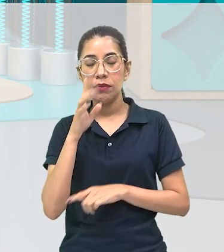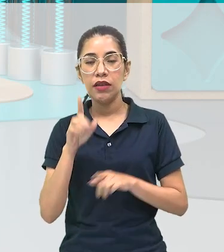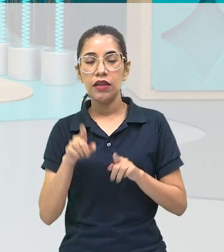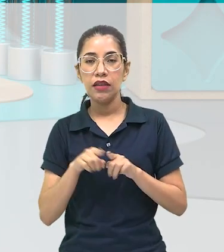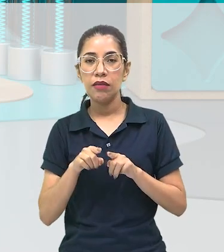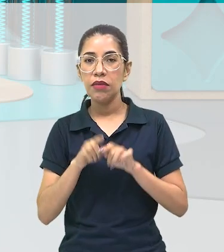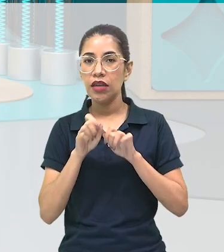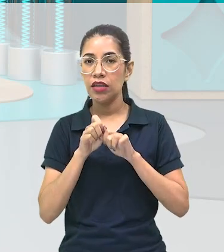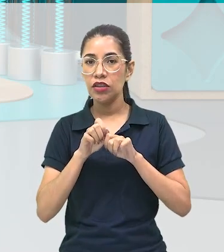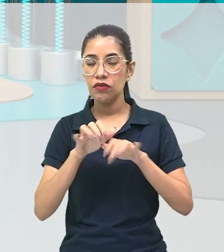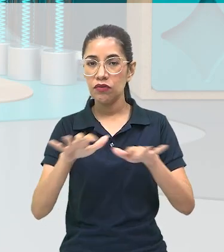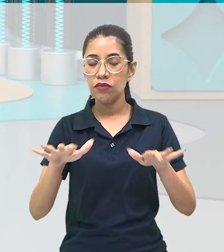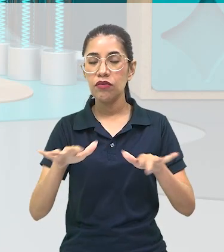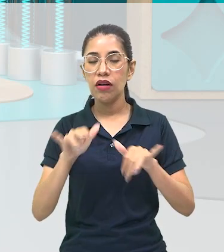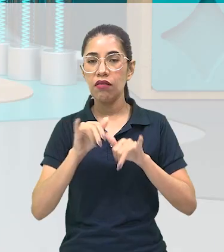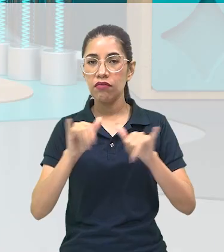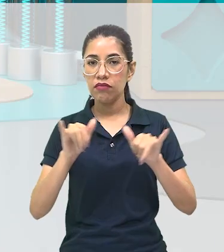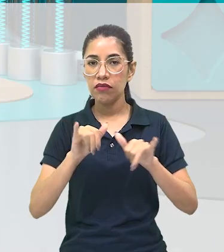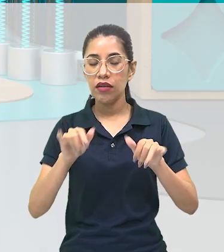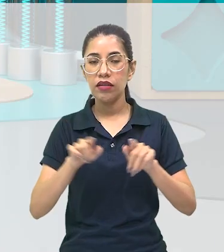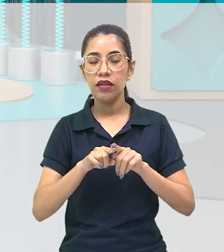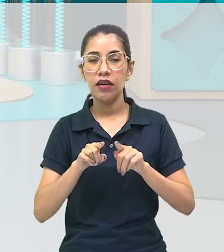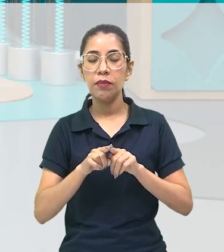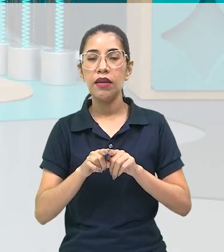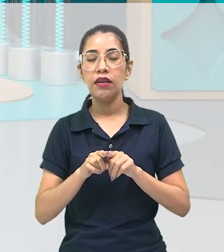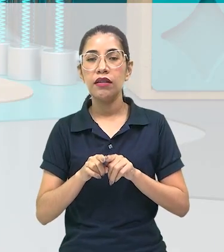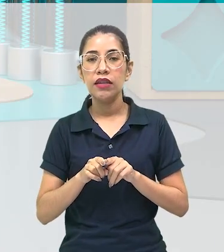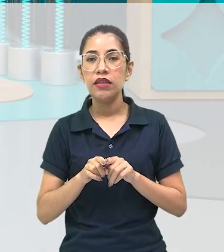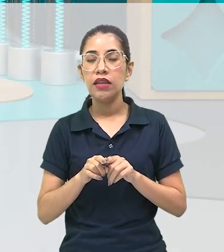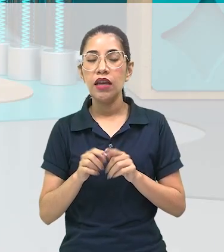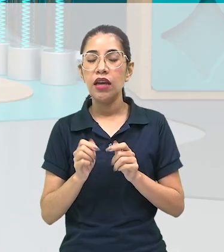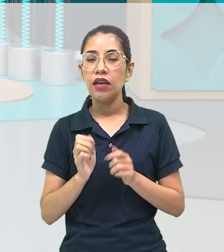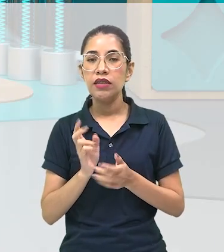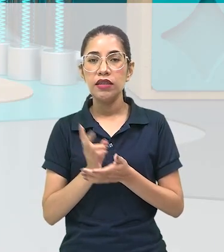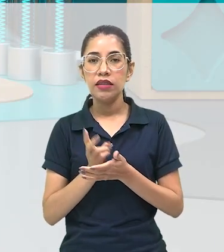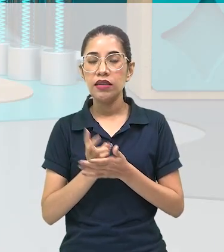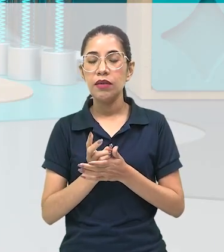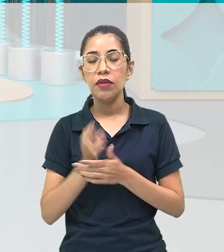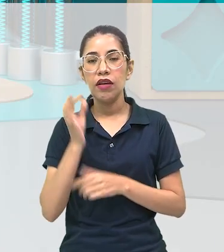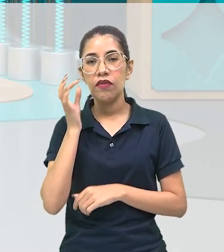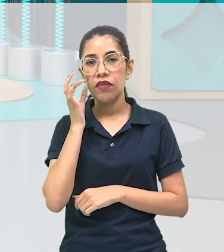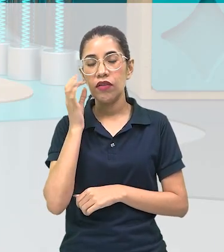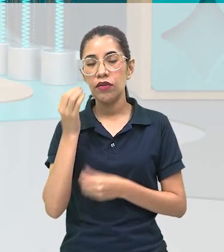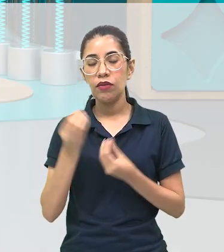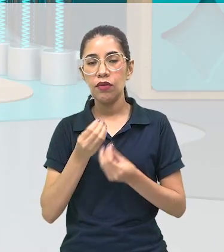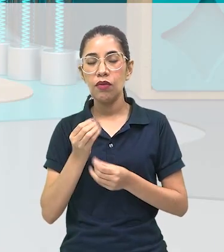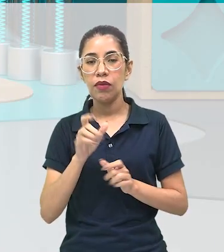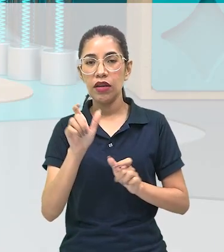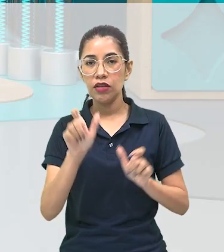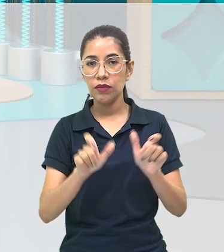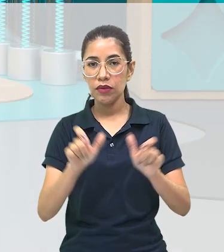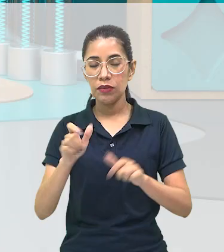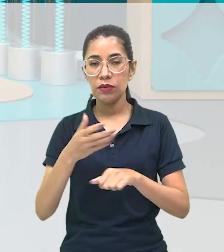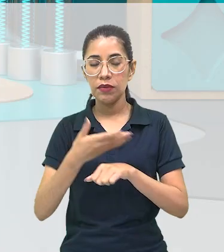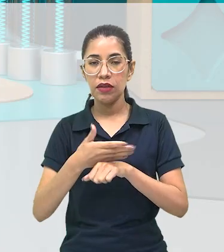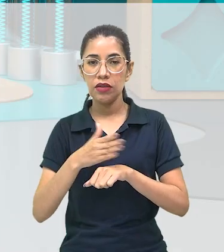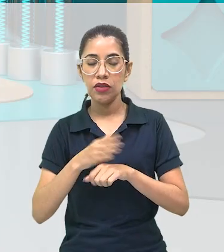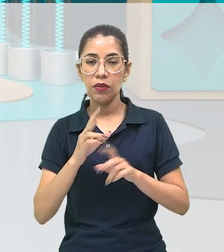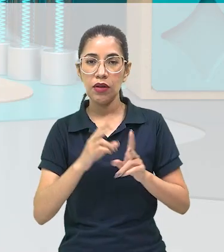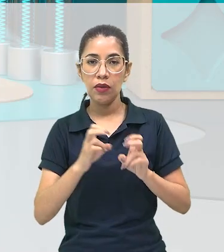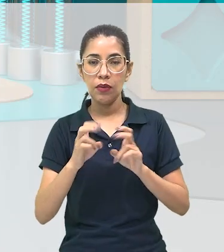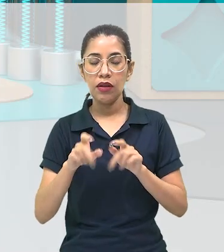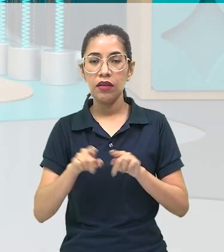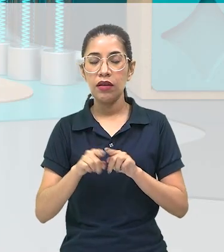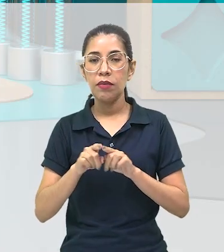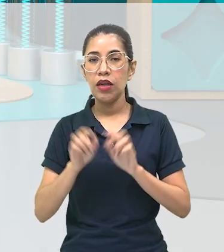veiculado pela mídia, né, pela televisão. Eles acompanham todos os lutadores, eles torcem